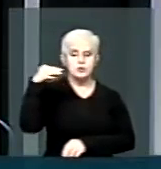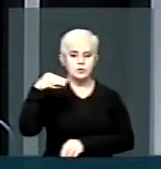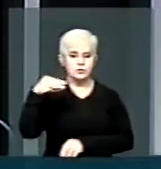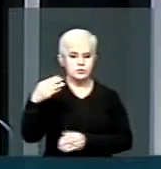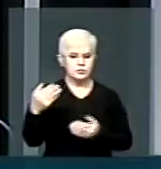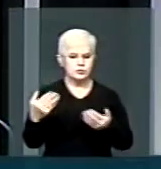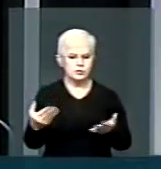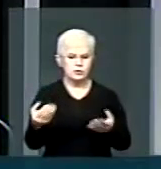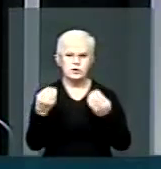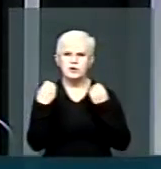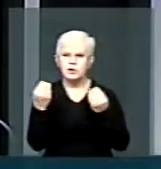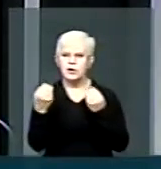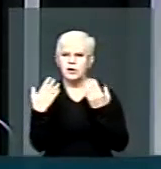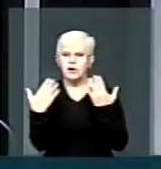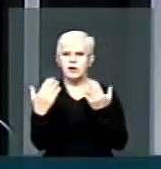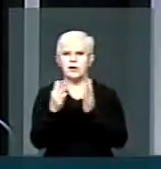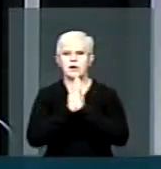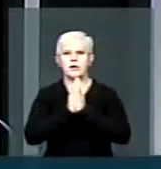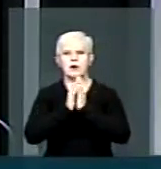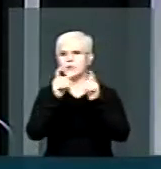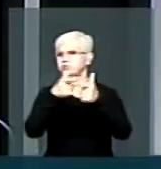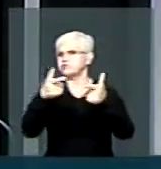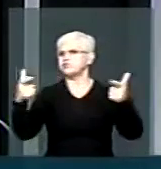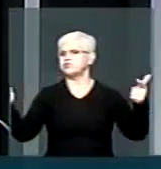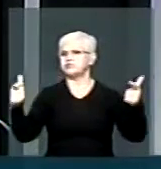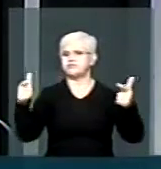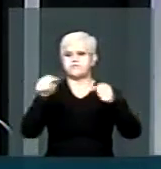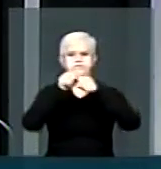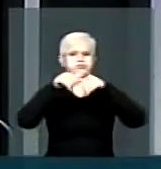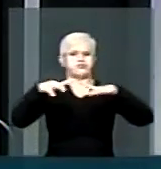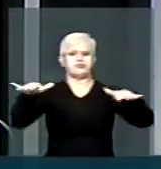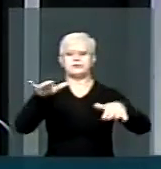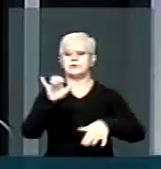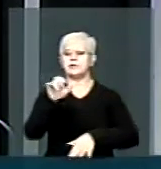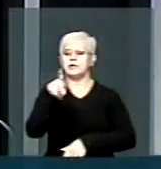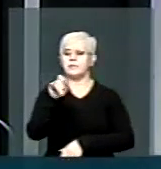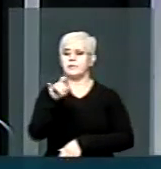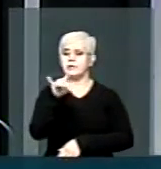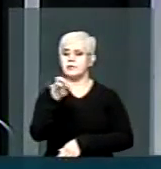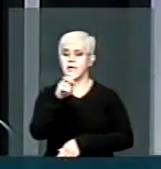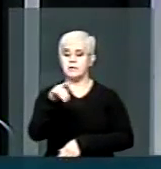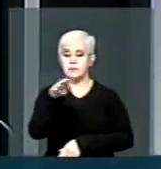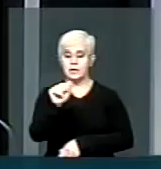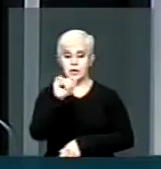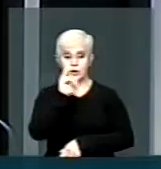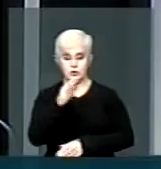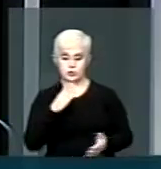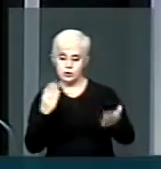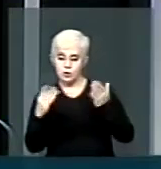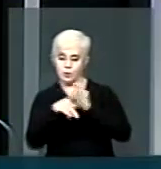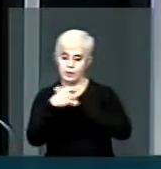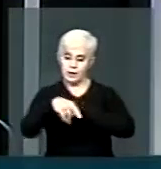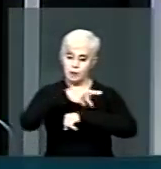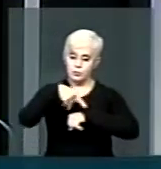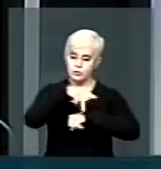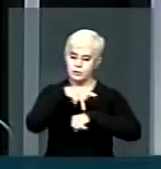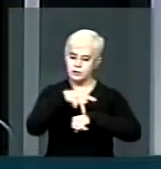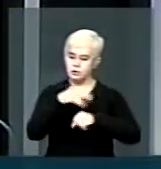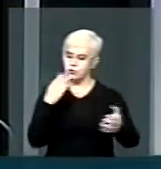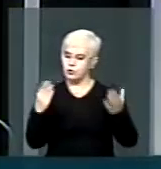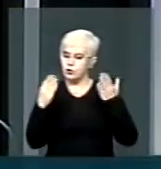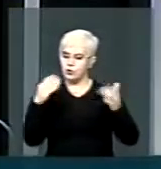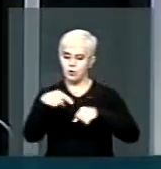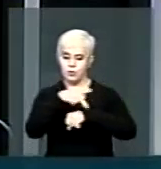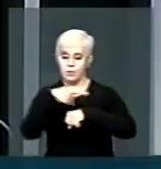isso é uma verdadeira epidemia. E se compararmos o Brasil com os países